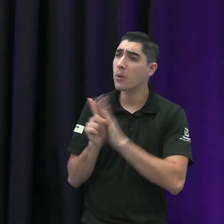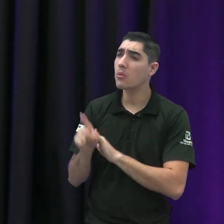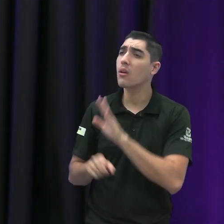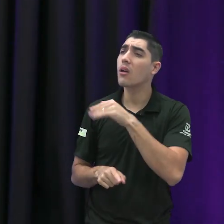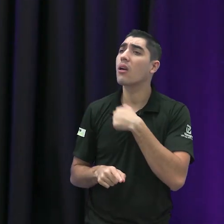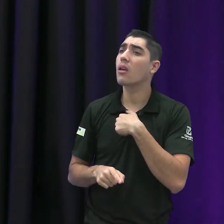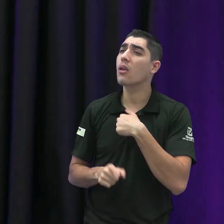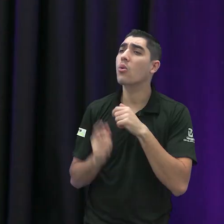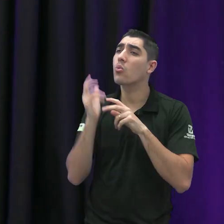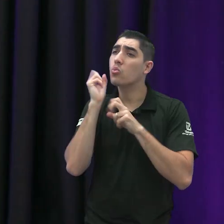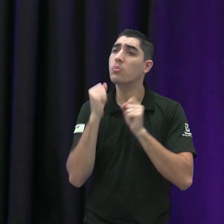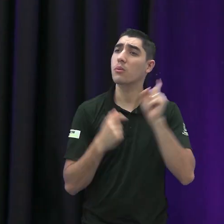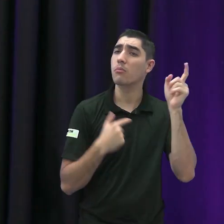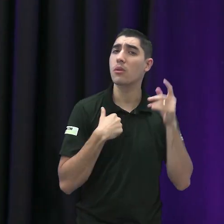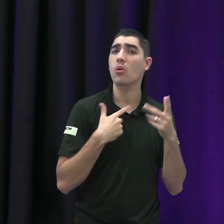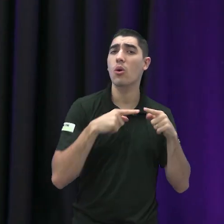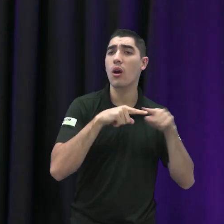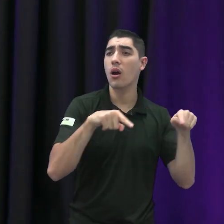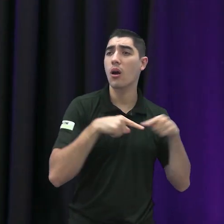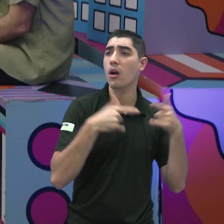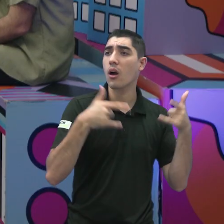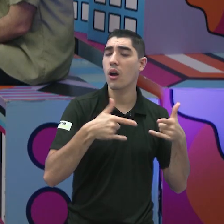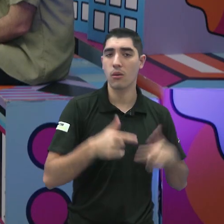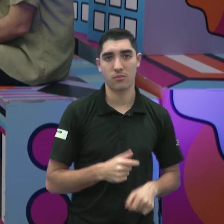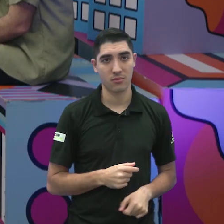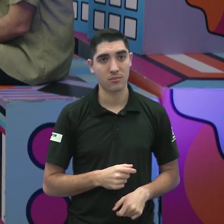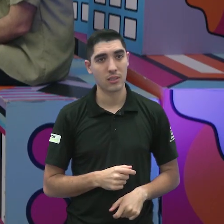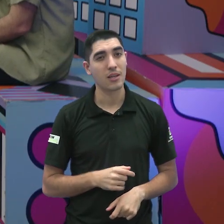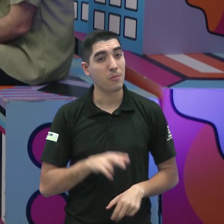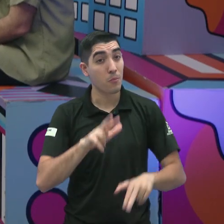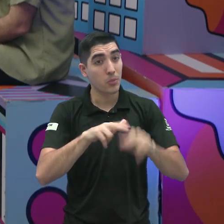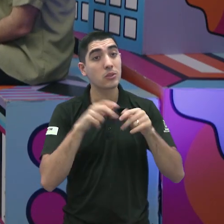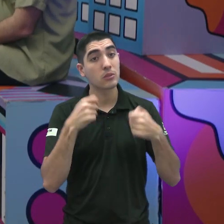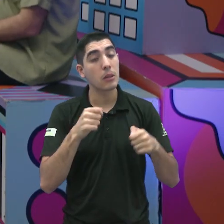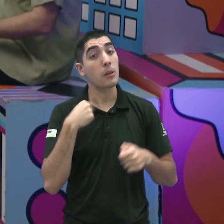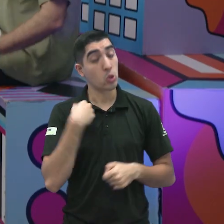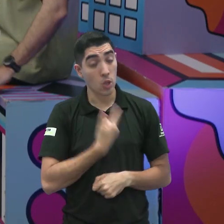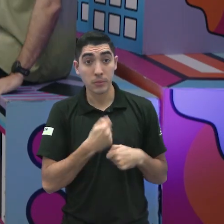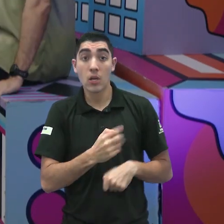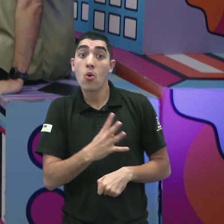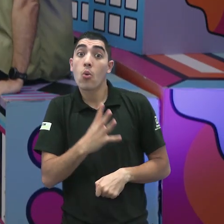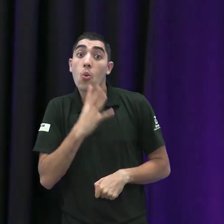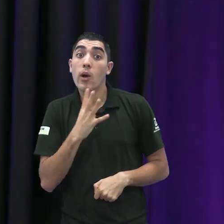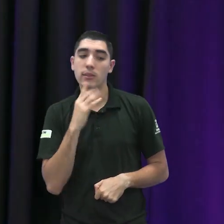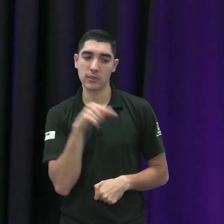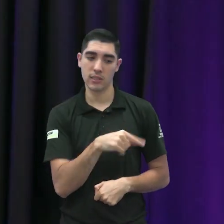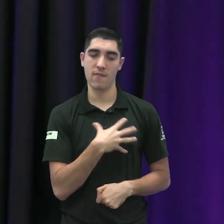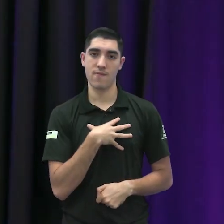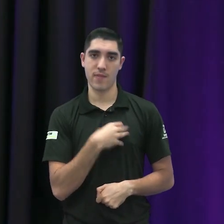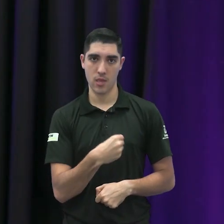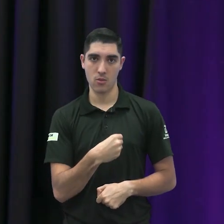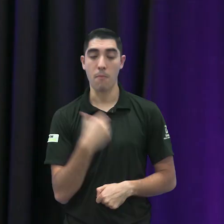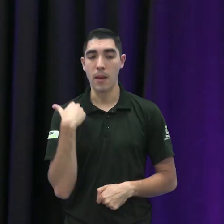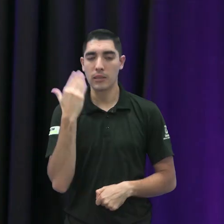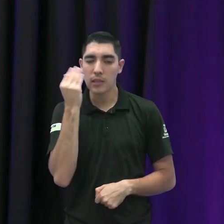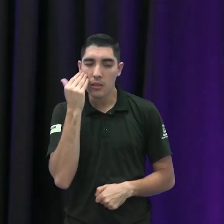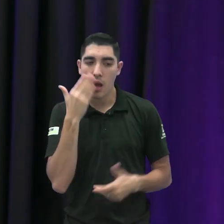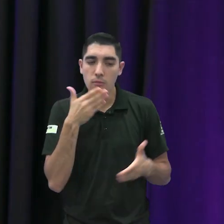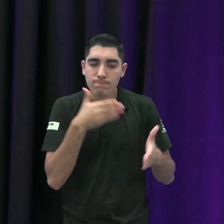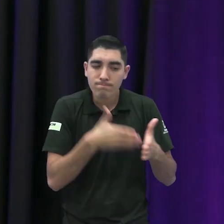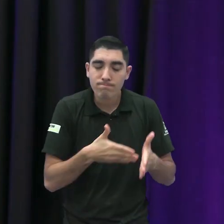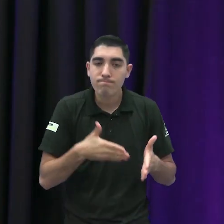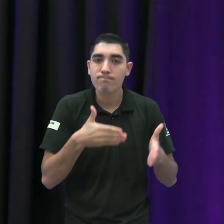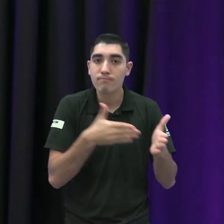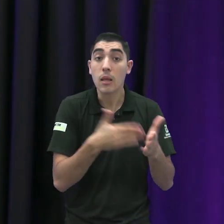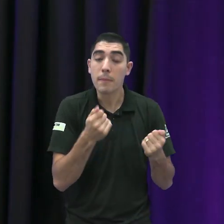me perguntou várias vezes, mamãe, quando que eu vou dormir no meu quarto? Mas assim, eu digo mesmo assim, a gente precisa conhecer os nossos filhos para entender até onde a gente